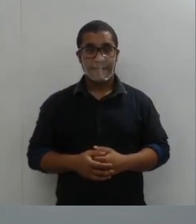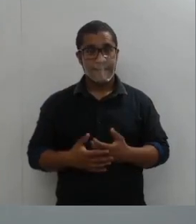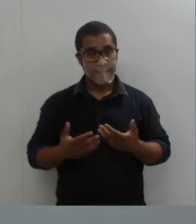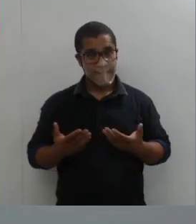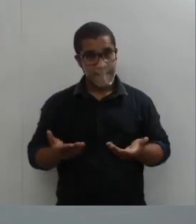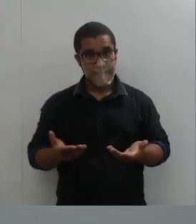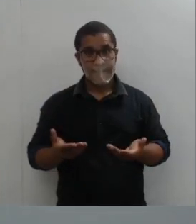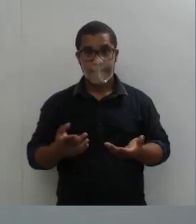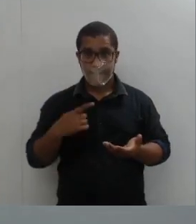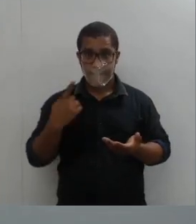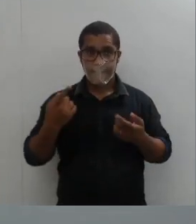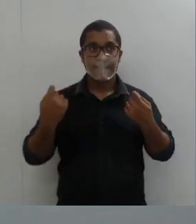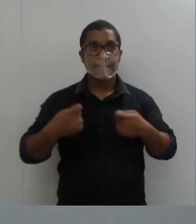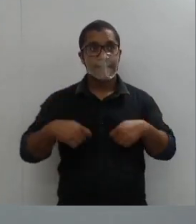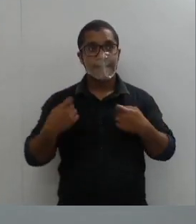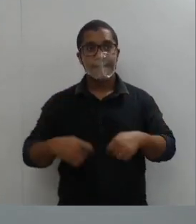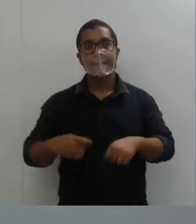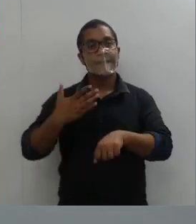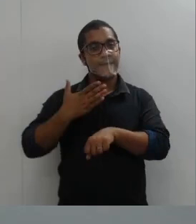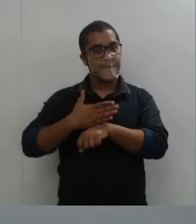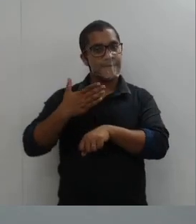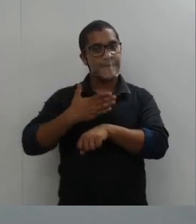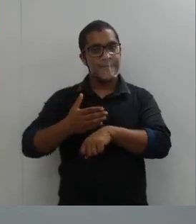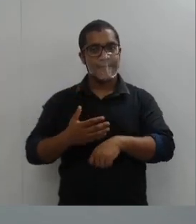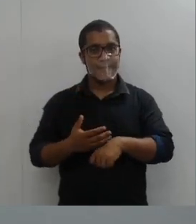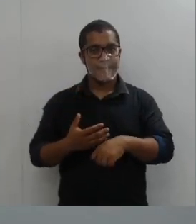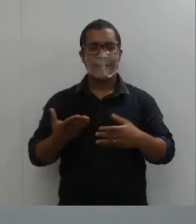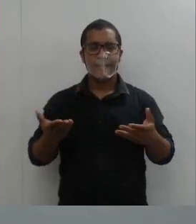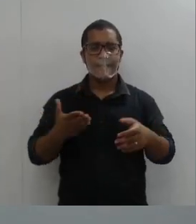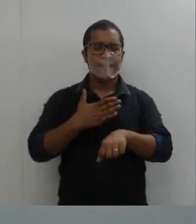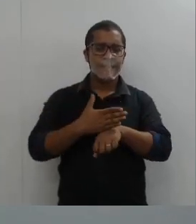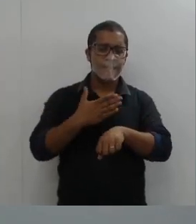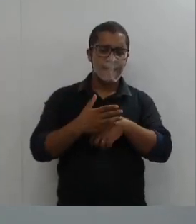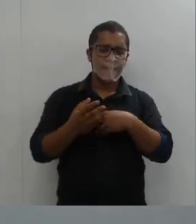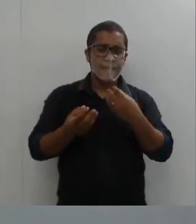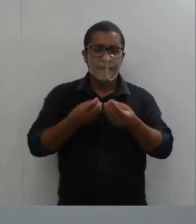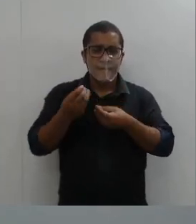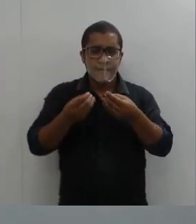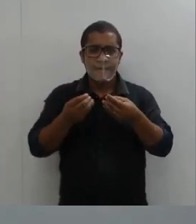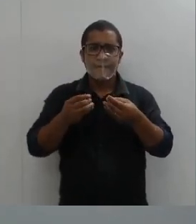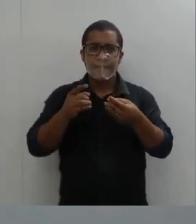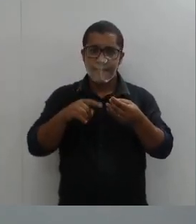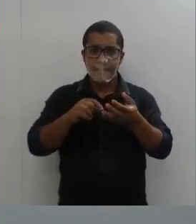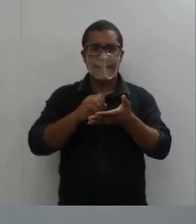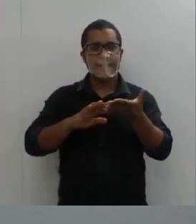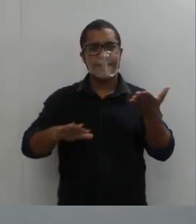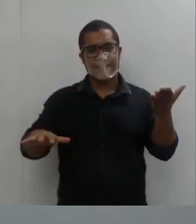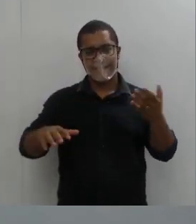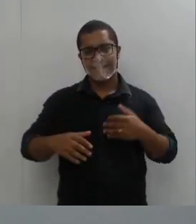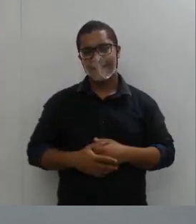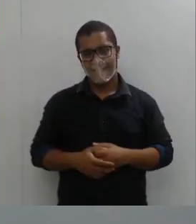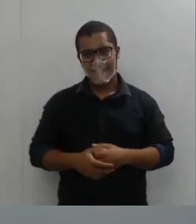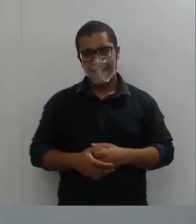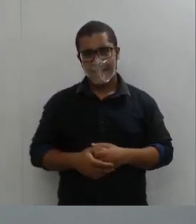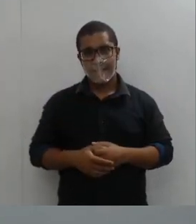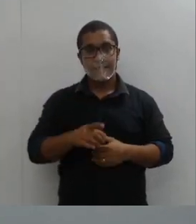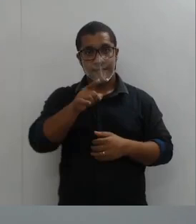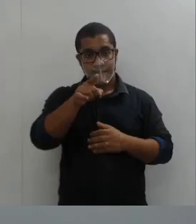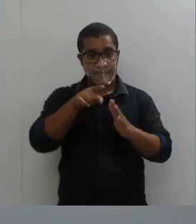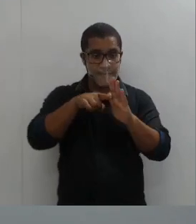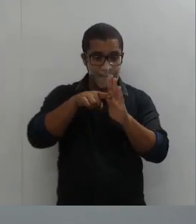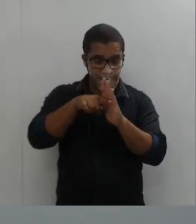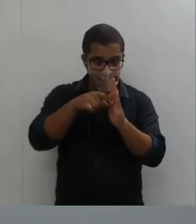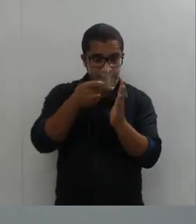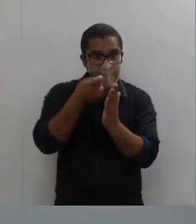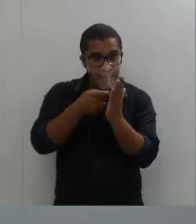Aí a gente precisa agora o quê? Praticar. E a nossa prática é através da atividade. Então, pesquise e